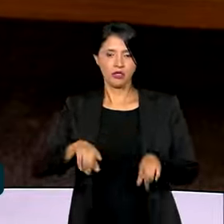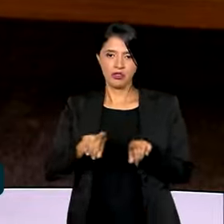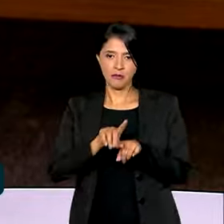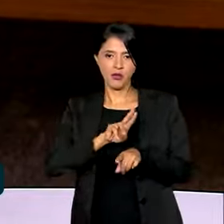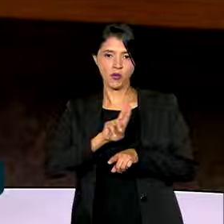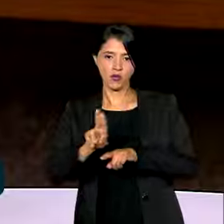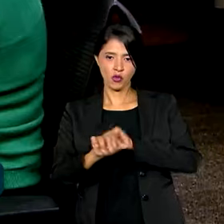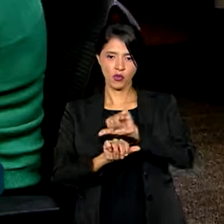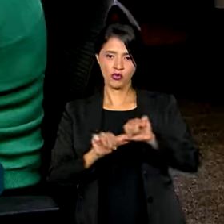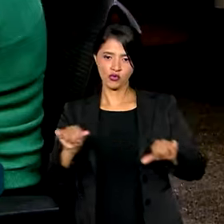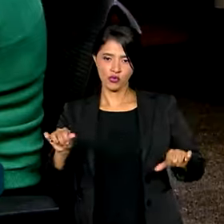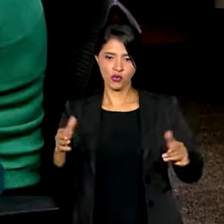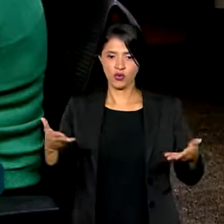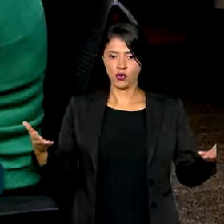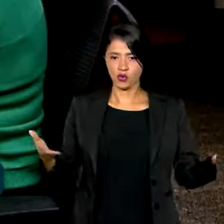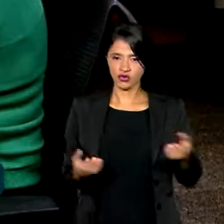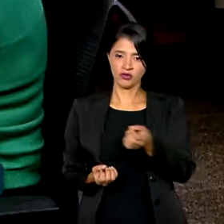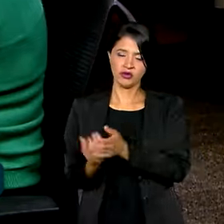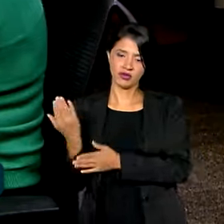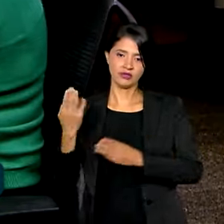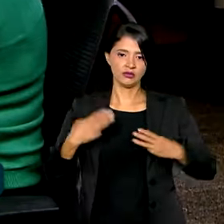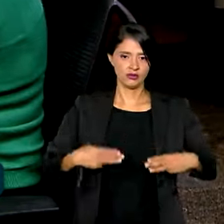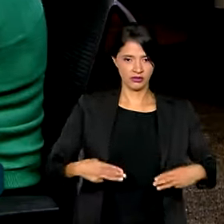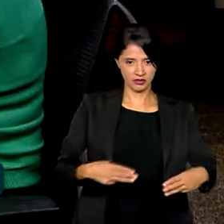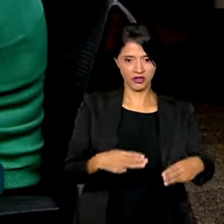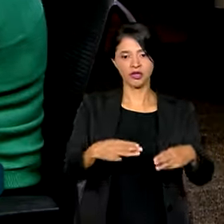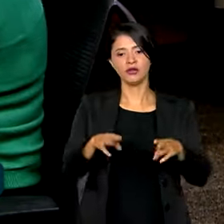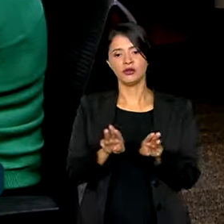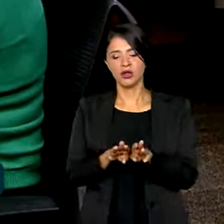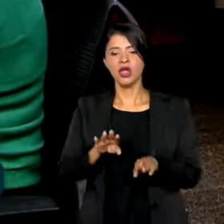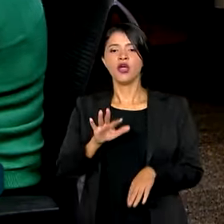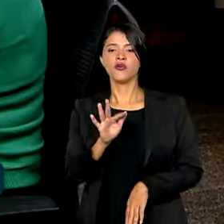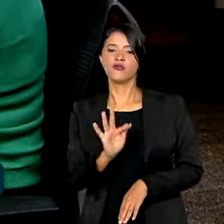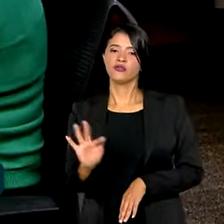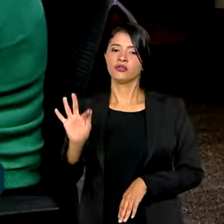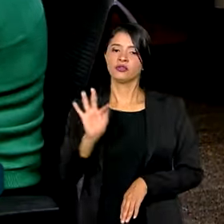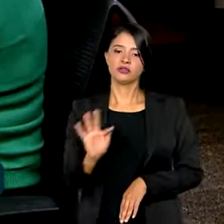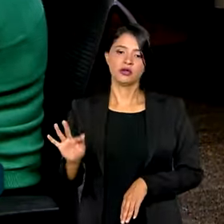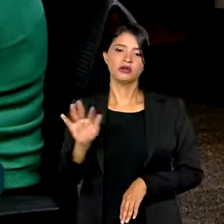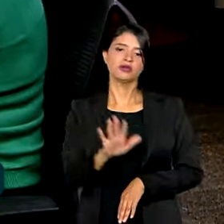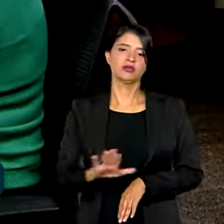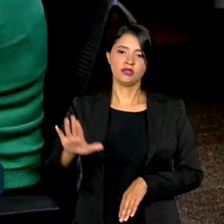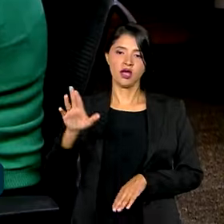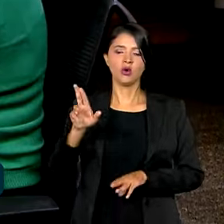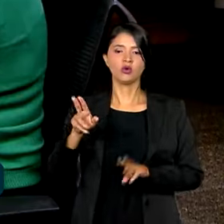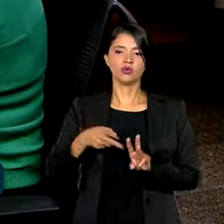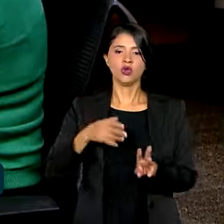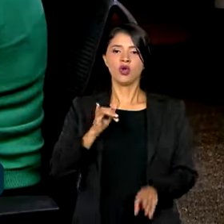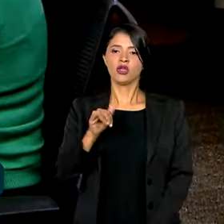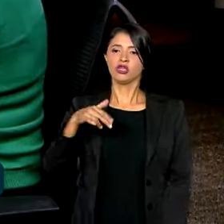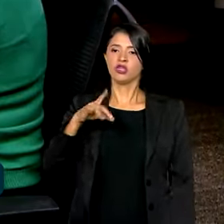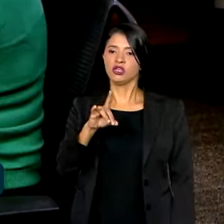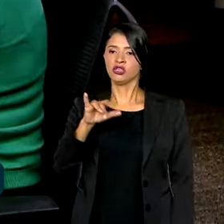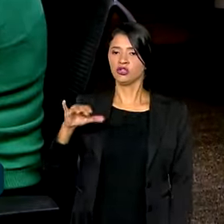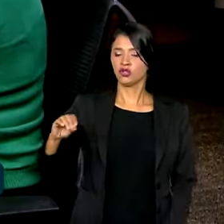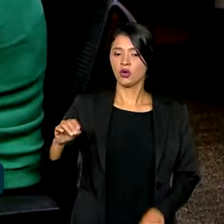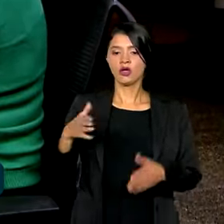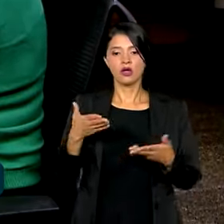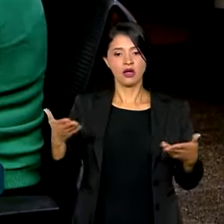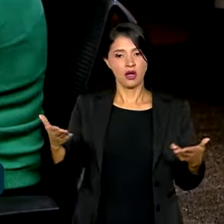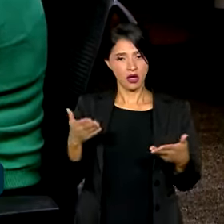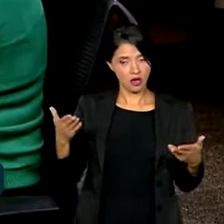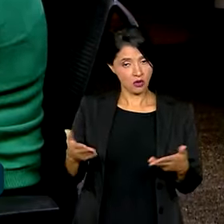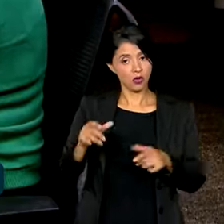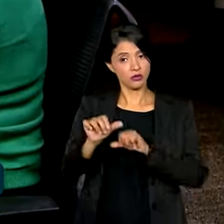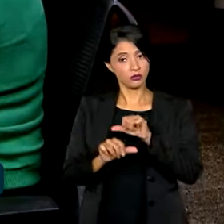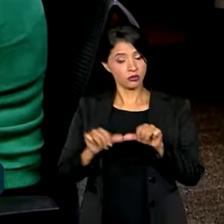nome este ano, né, com a criação do Ministério. Era a Fundação Nacional do Índio e agora a gente mudou para a Fundação Nacional dos